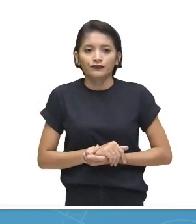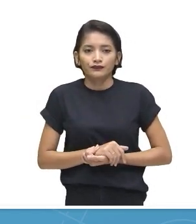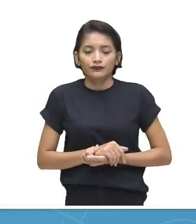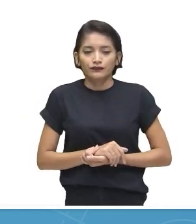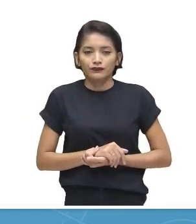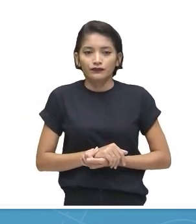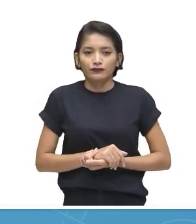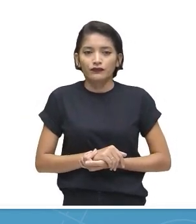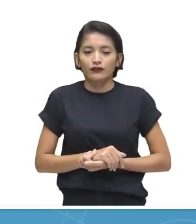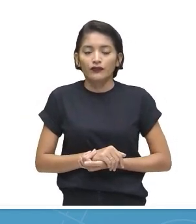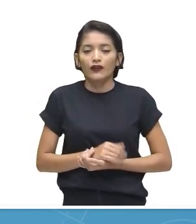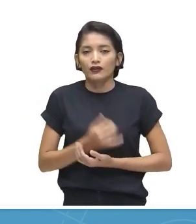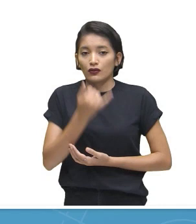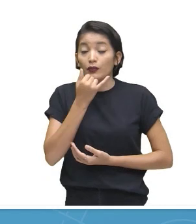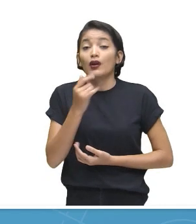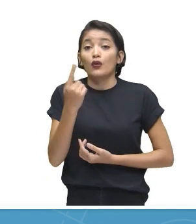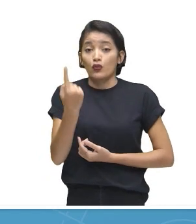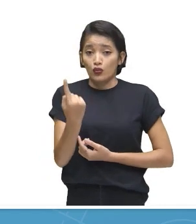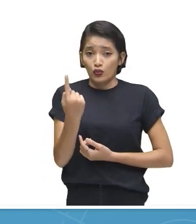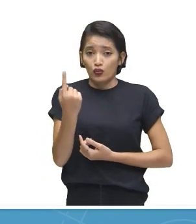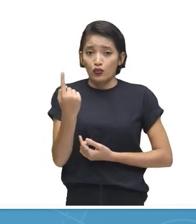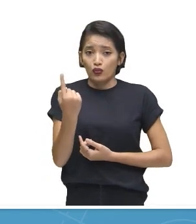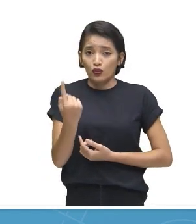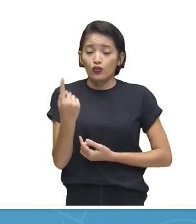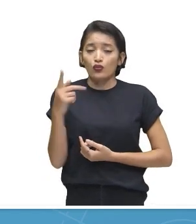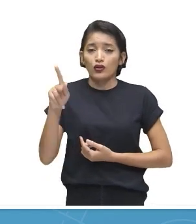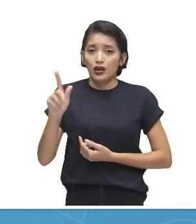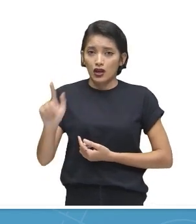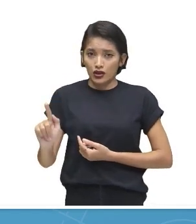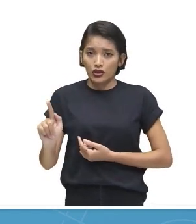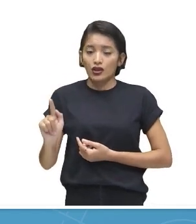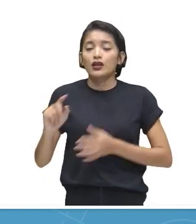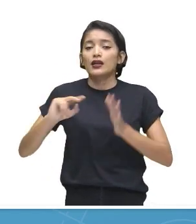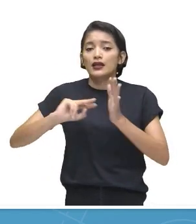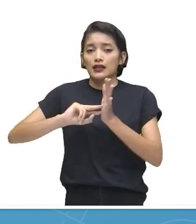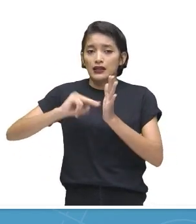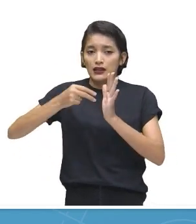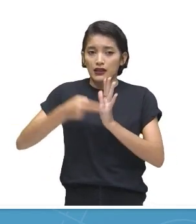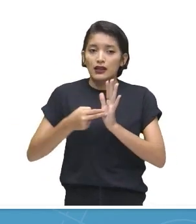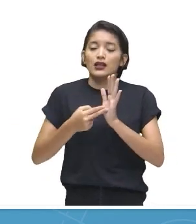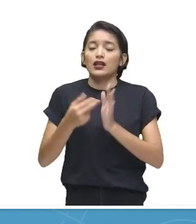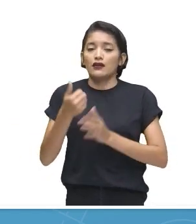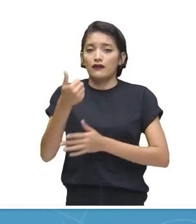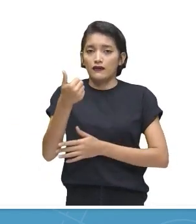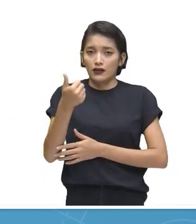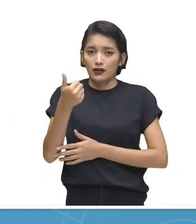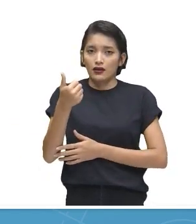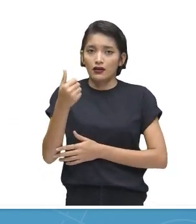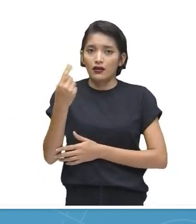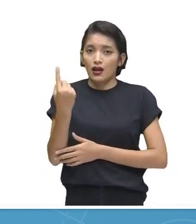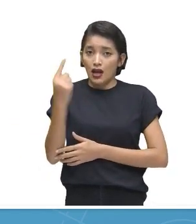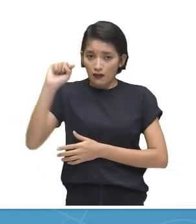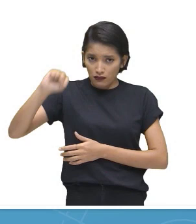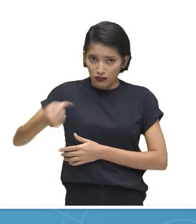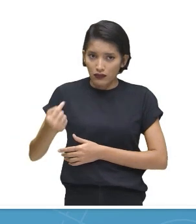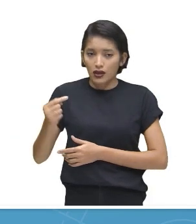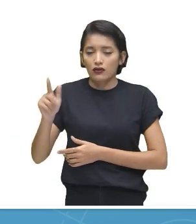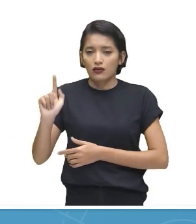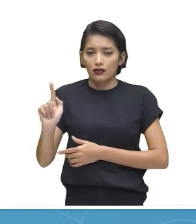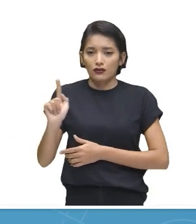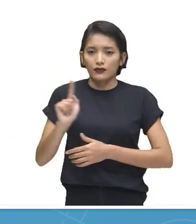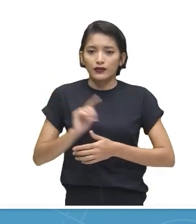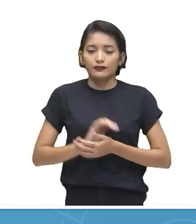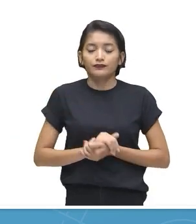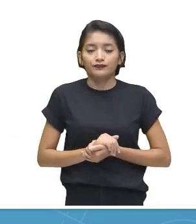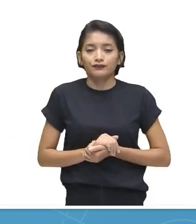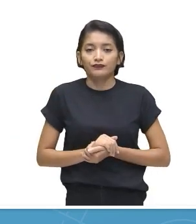Aliás, 1 quilo, né? Você tem aí 1 quilo e você sabe que esse 1 quilo equivale a 1000 gramas.